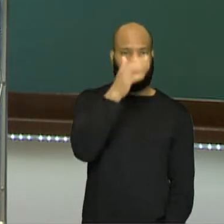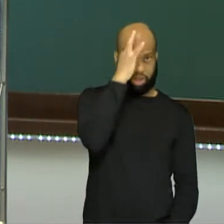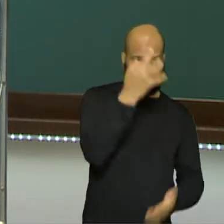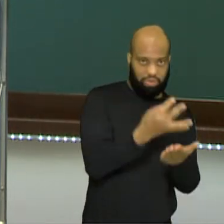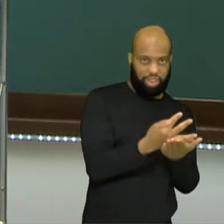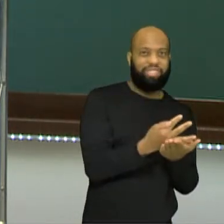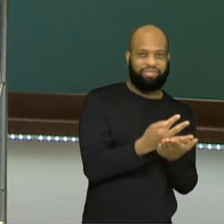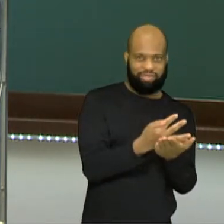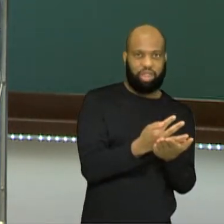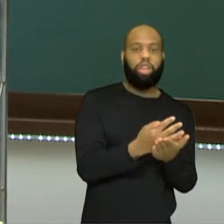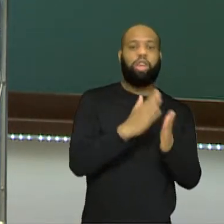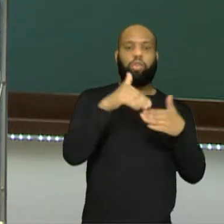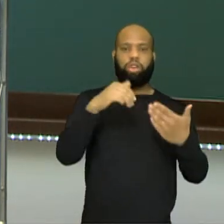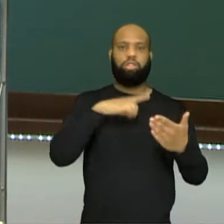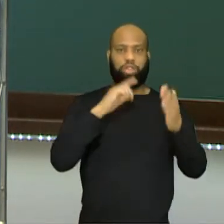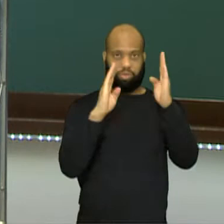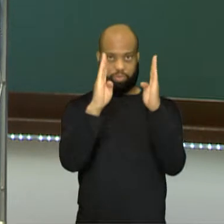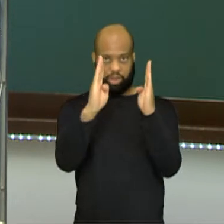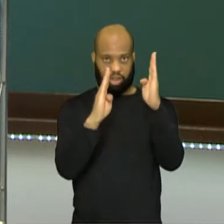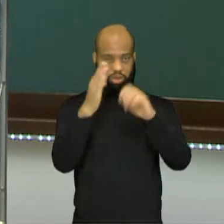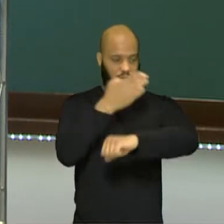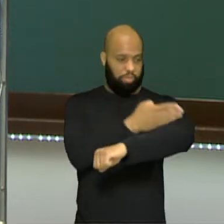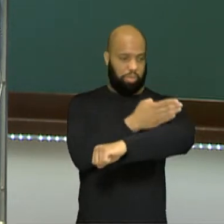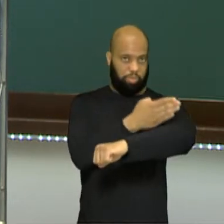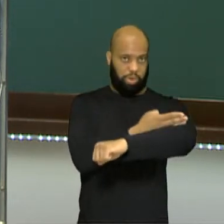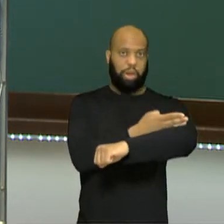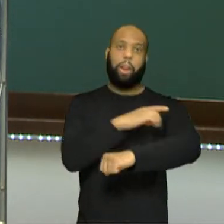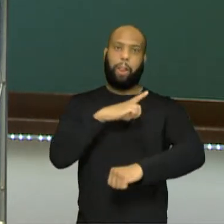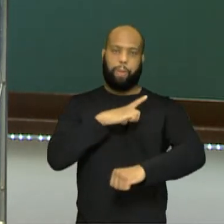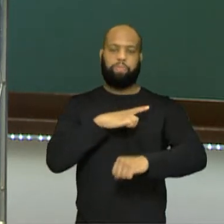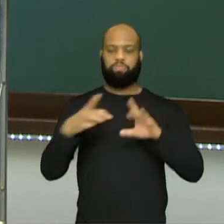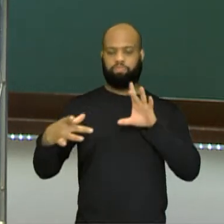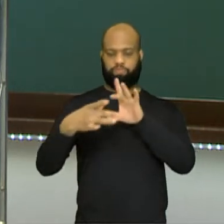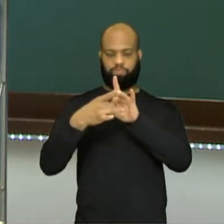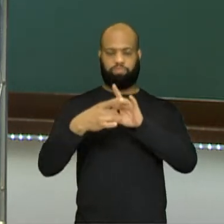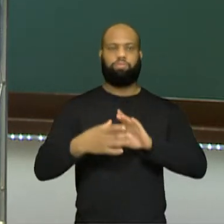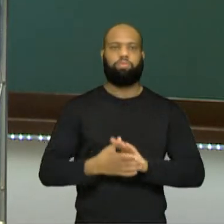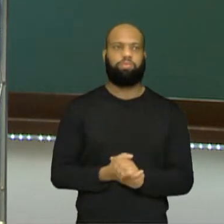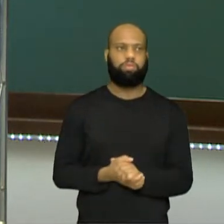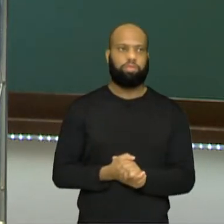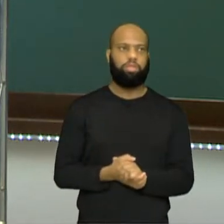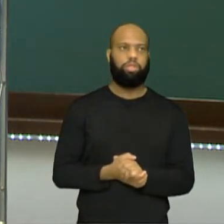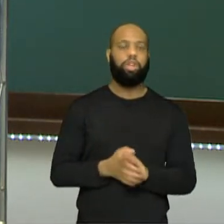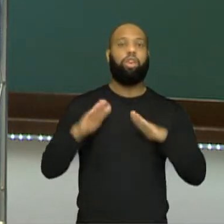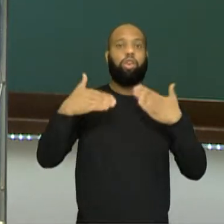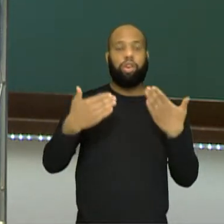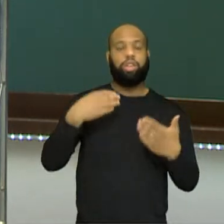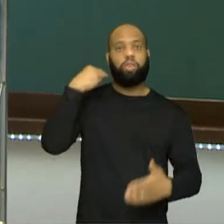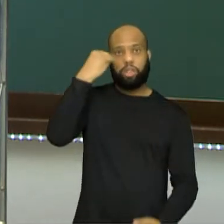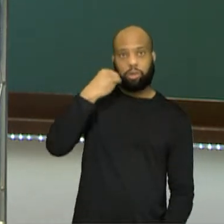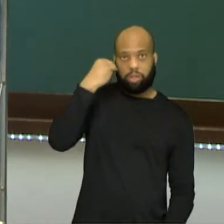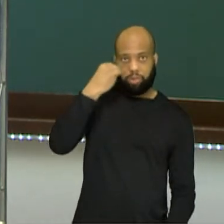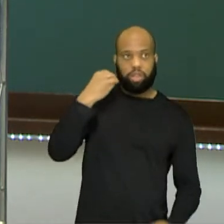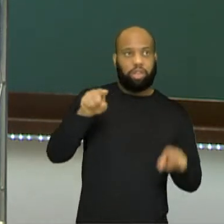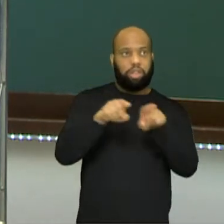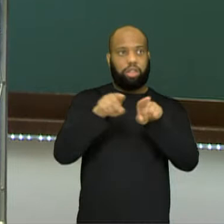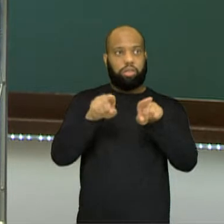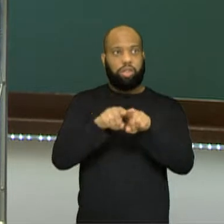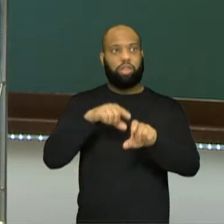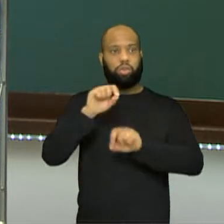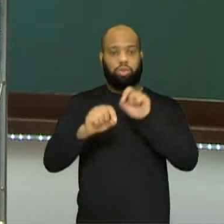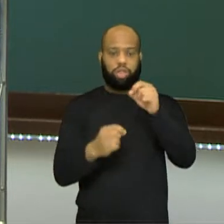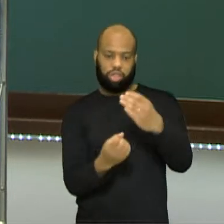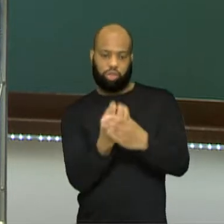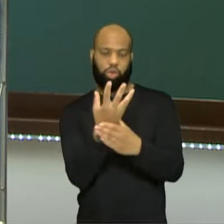coisa que, durante o período da Idade Média, estava muito vinculada. E a experimentação ali no surgimento junto